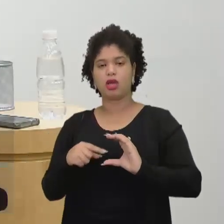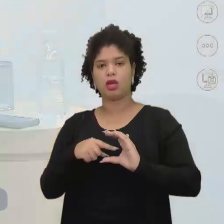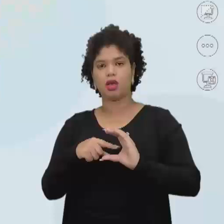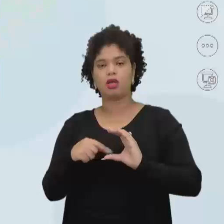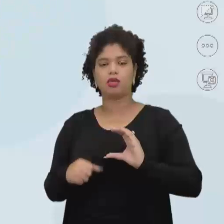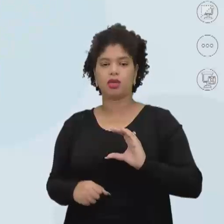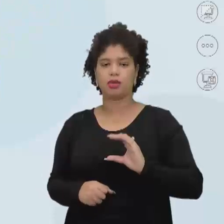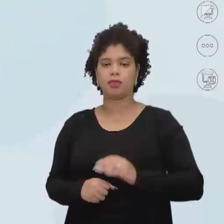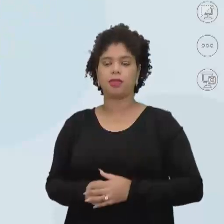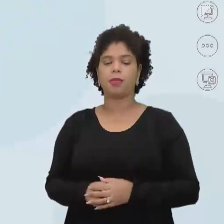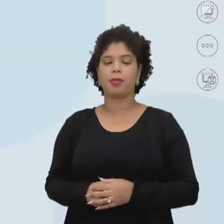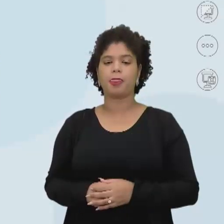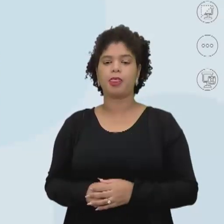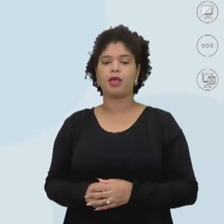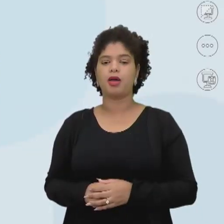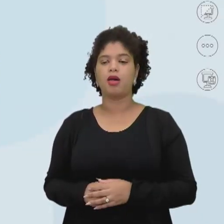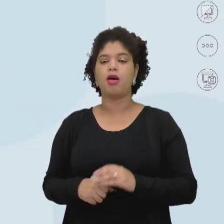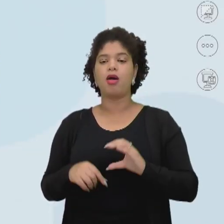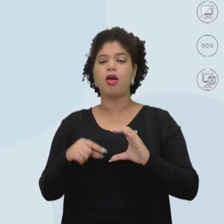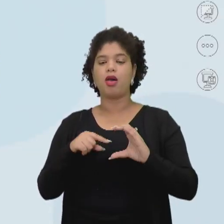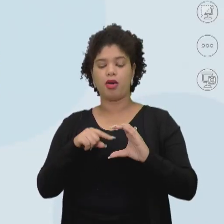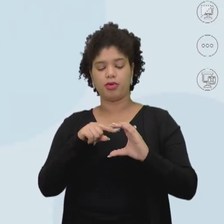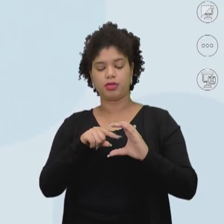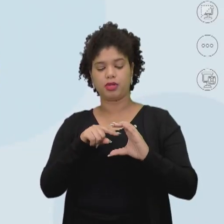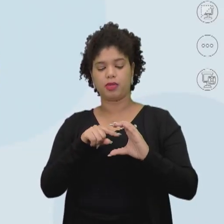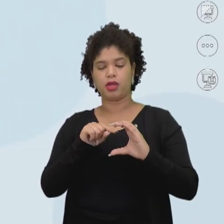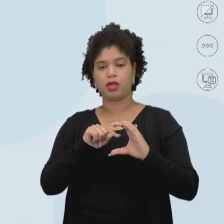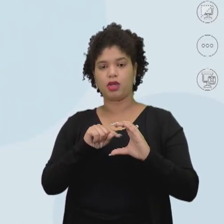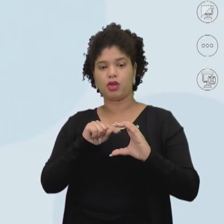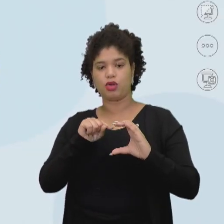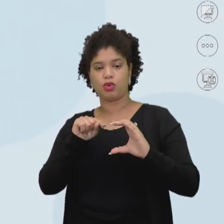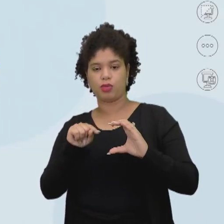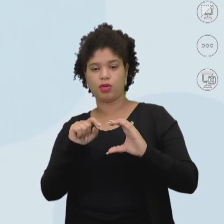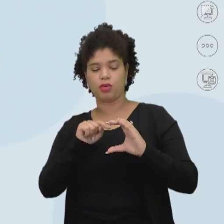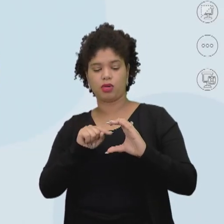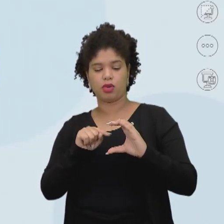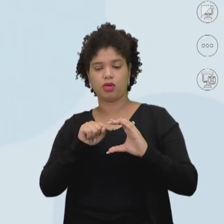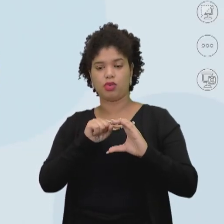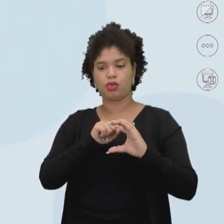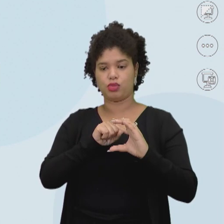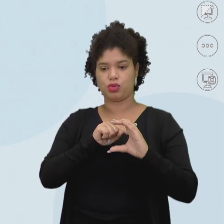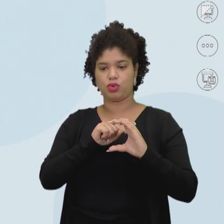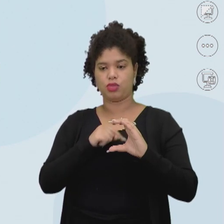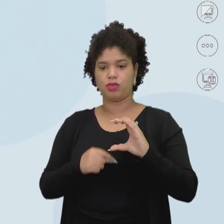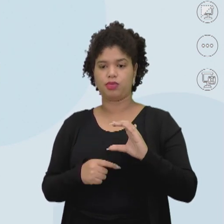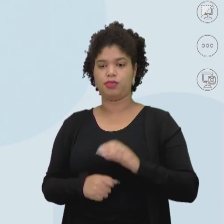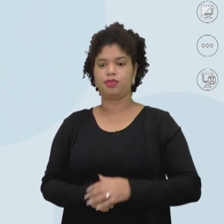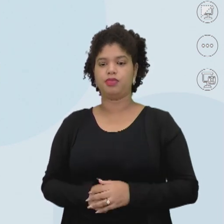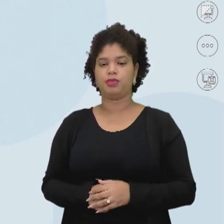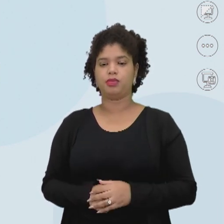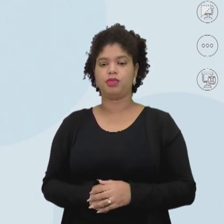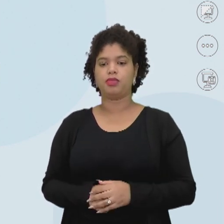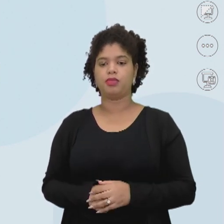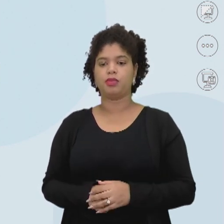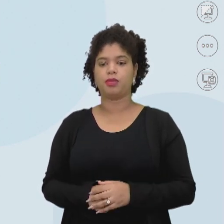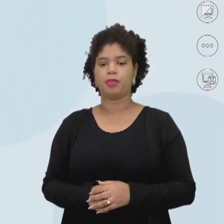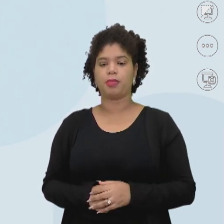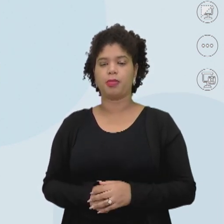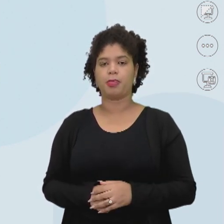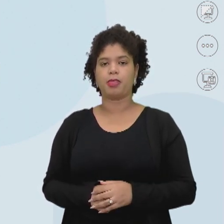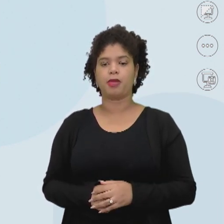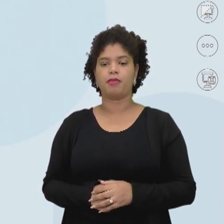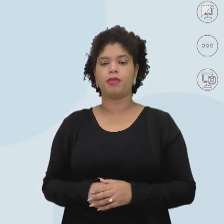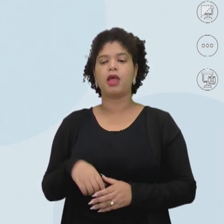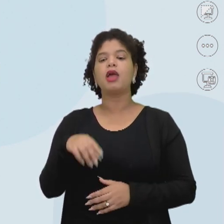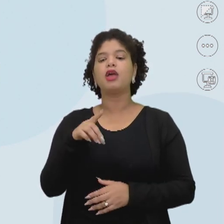comigo. Diâmetro é aquela medida de uma ponta até a outra, passando bem lá no meio do nosso círculo ou da circunferência. Esse é o